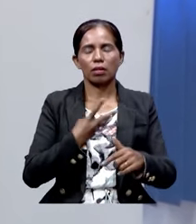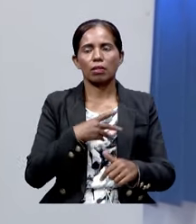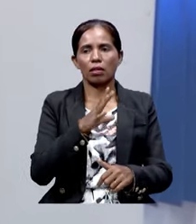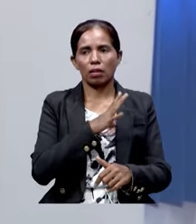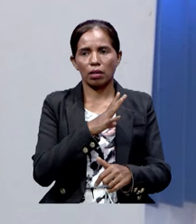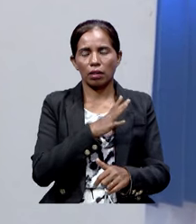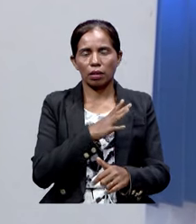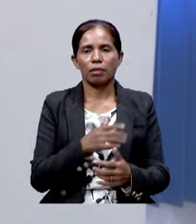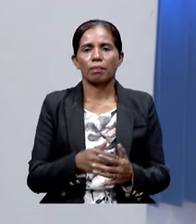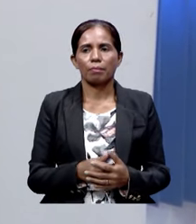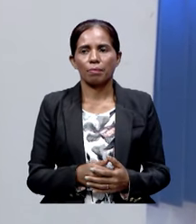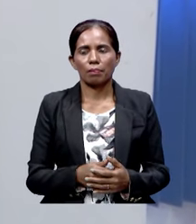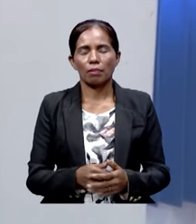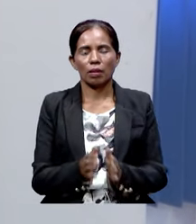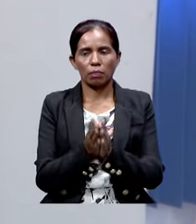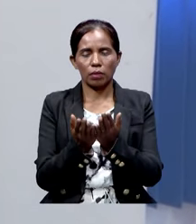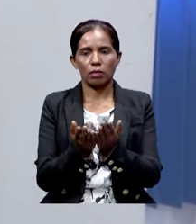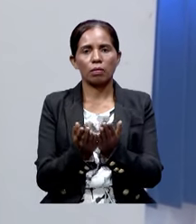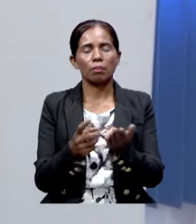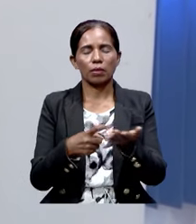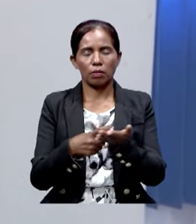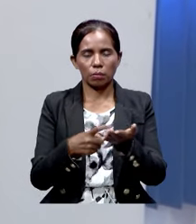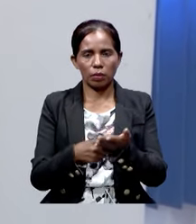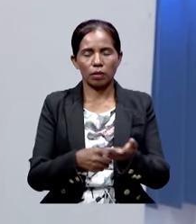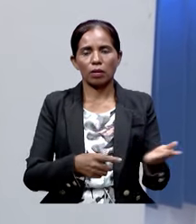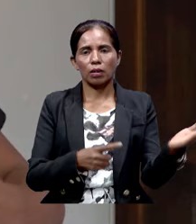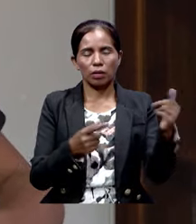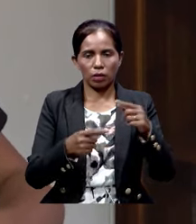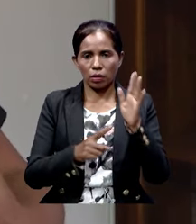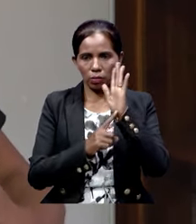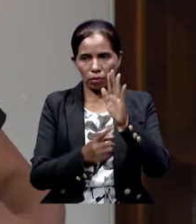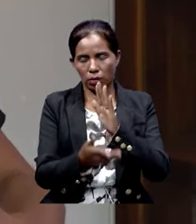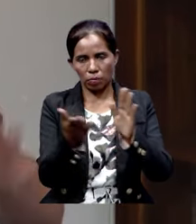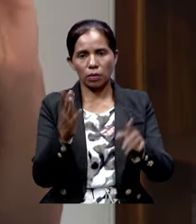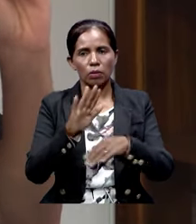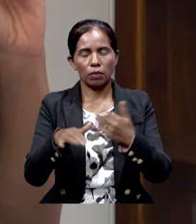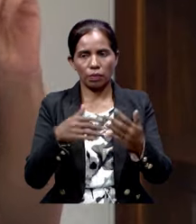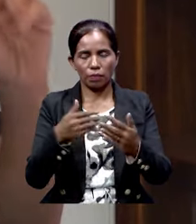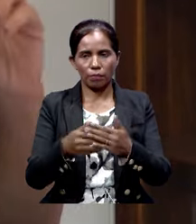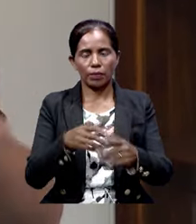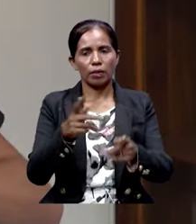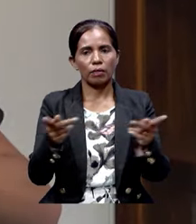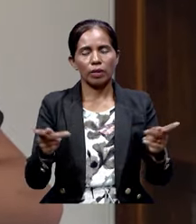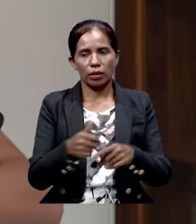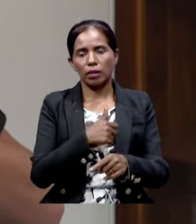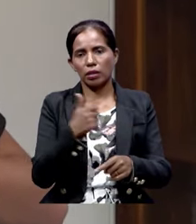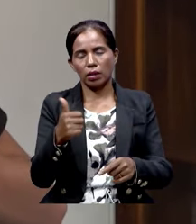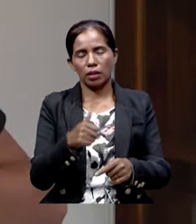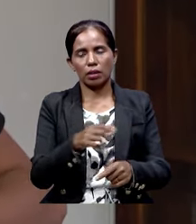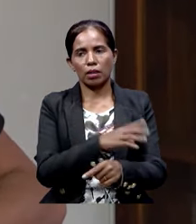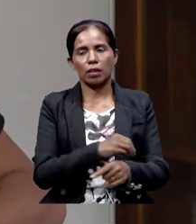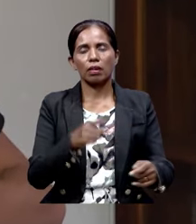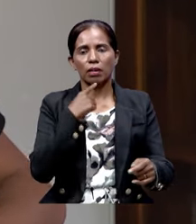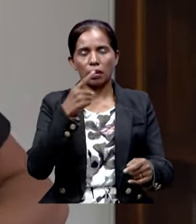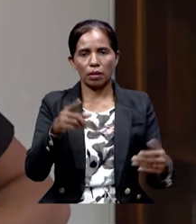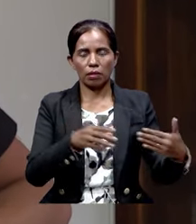quando pasaporte to si informa faleba itabotsira i ha faten selo sociedade civil alerta ba ukuna